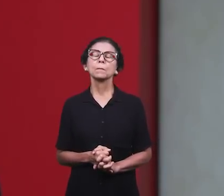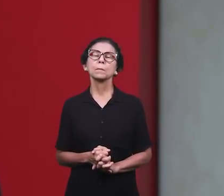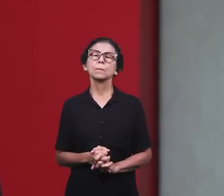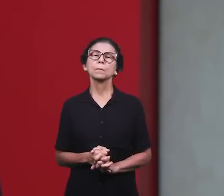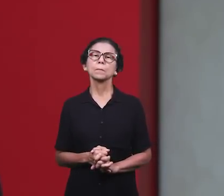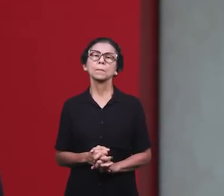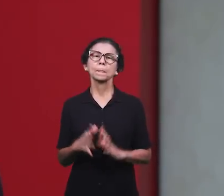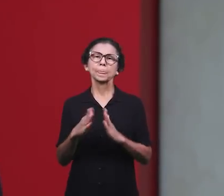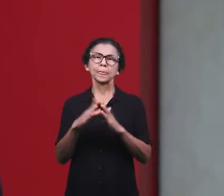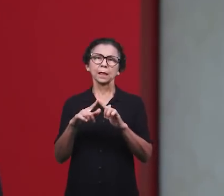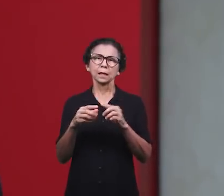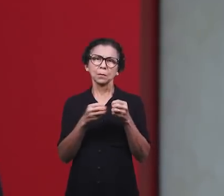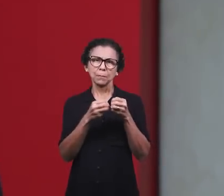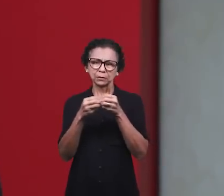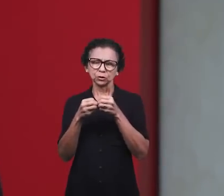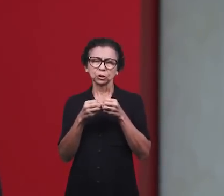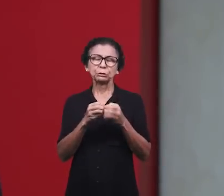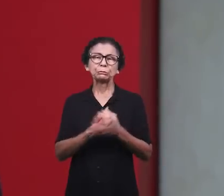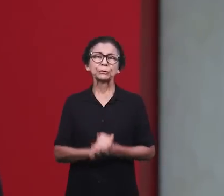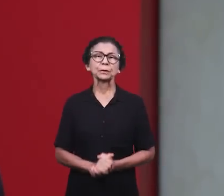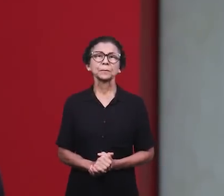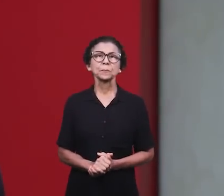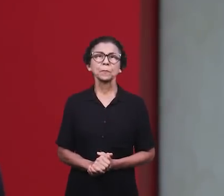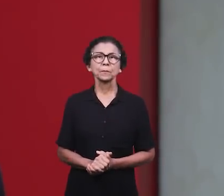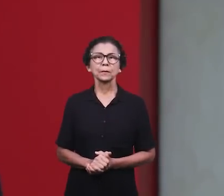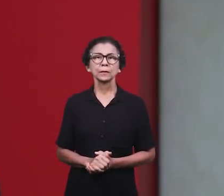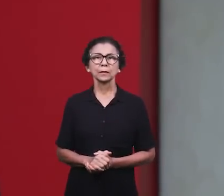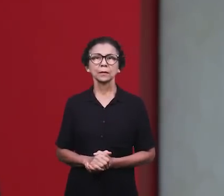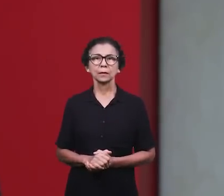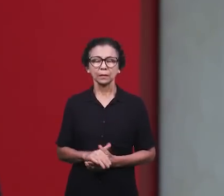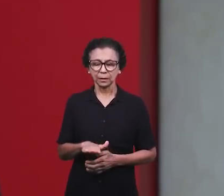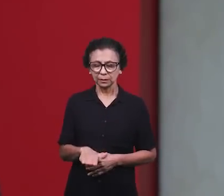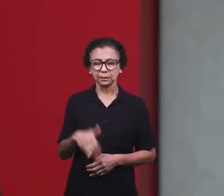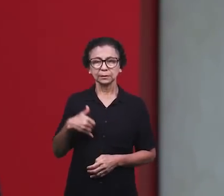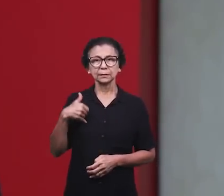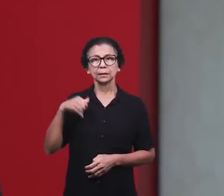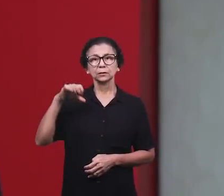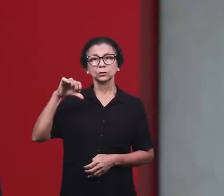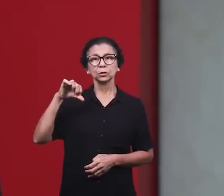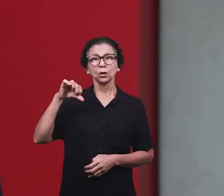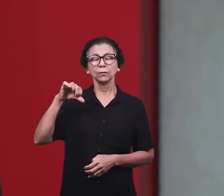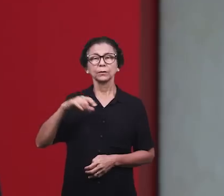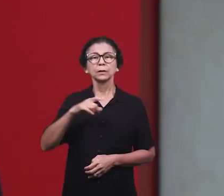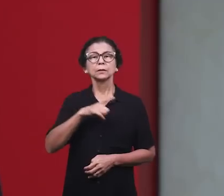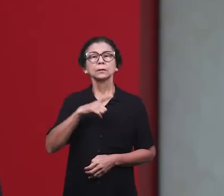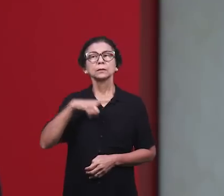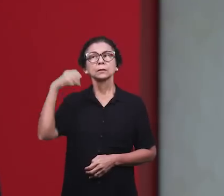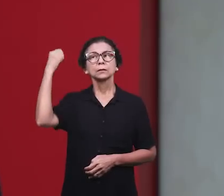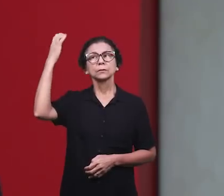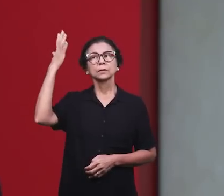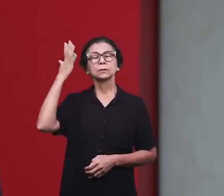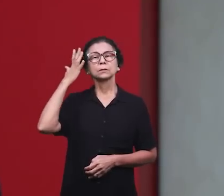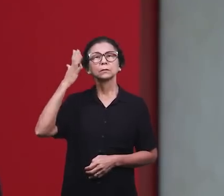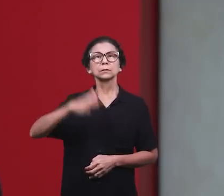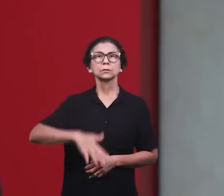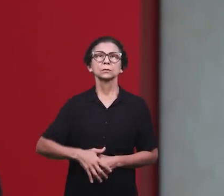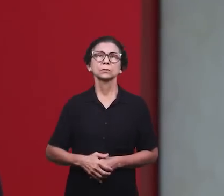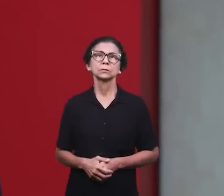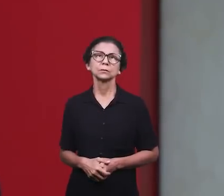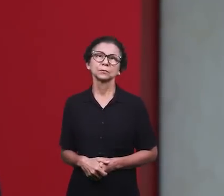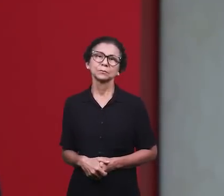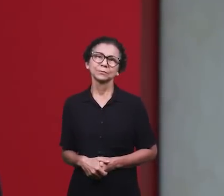estamos, em que uma criança de 9 anos teve uma revelação sobre um determinado